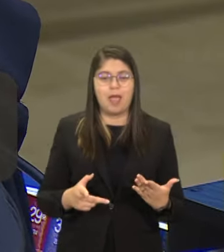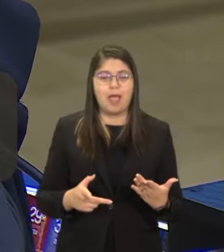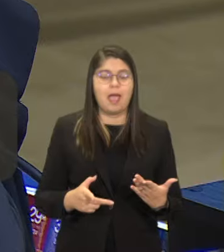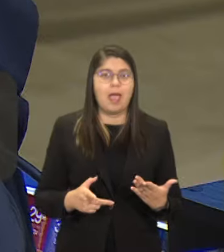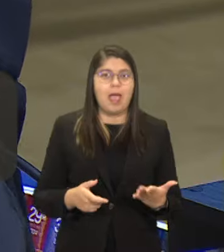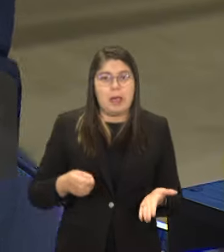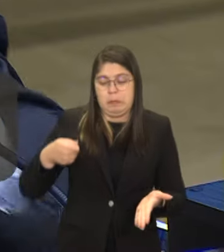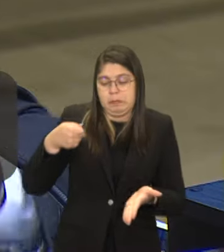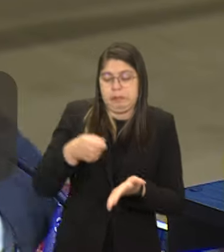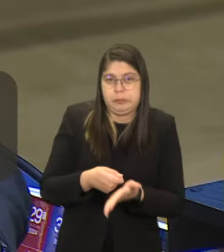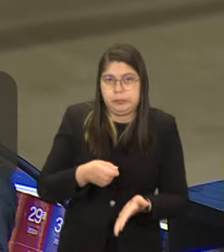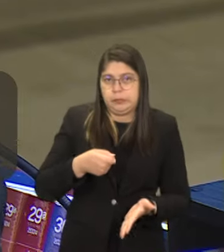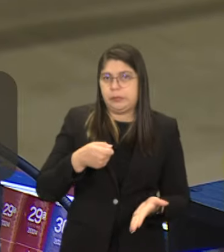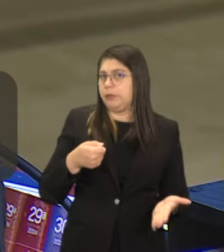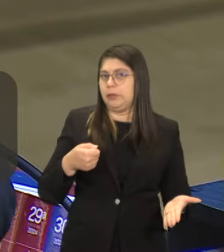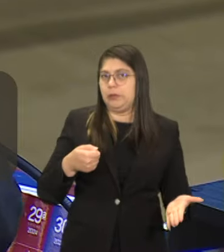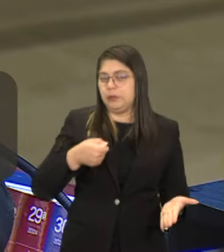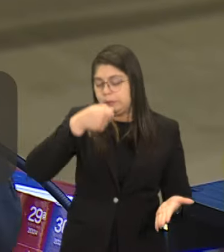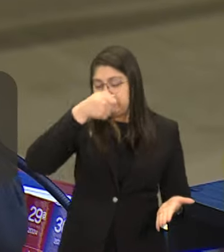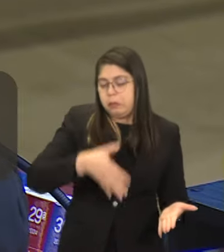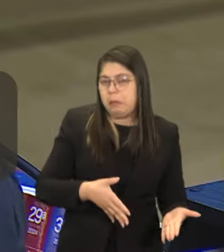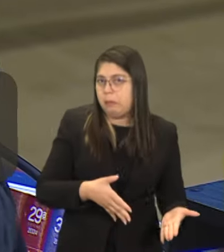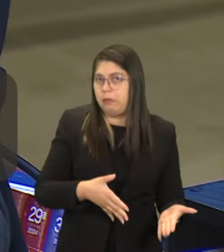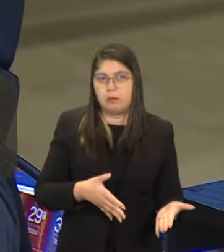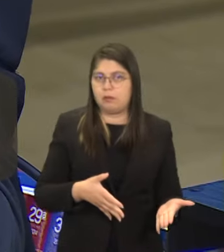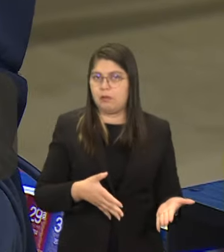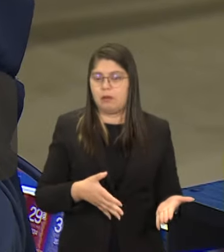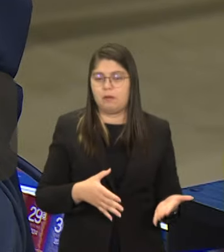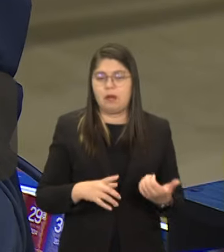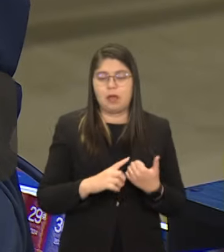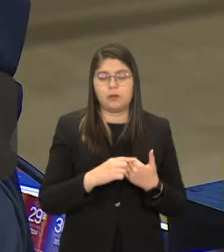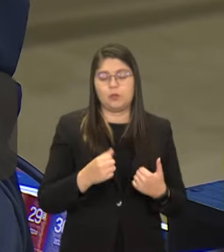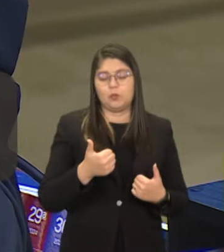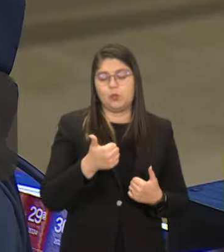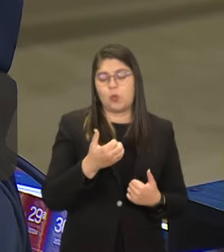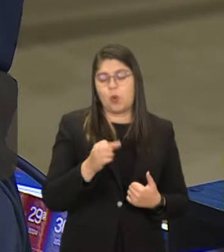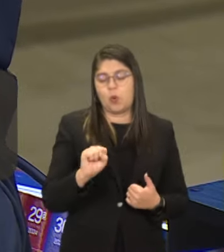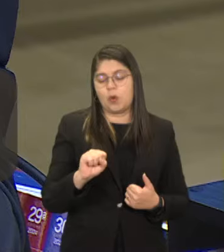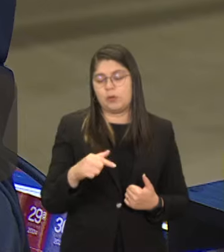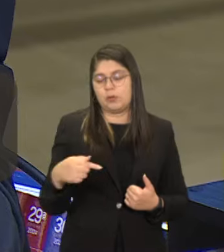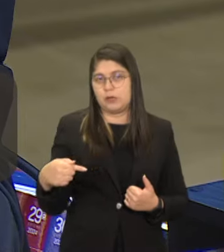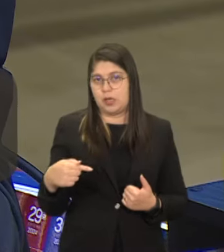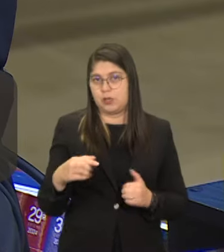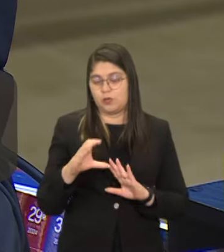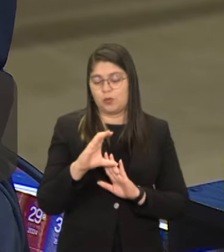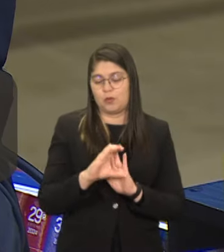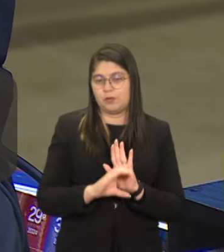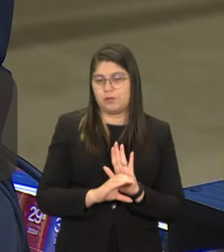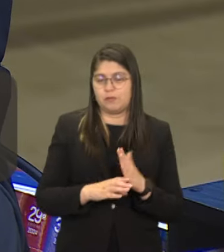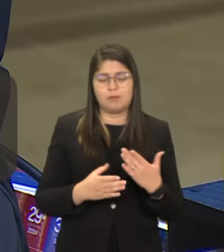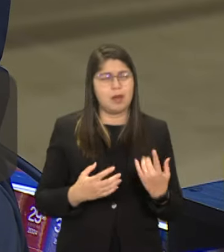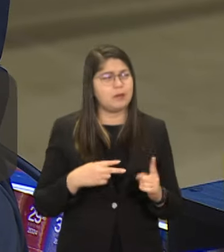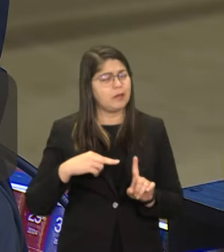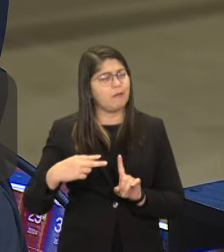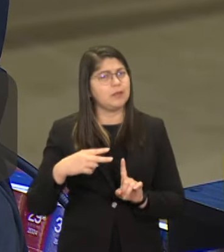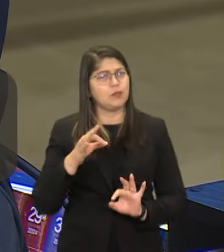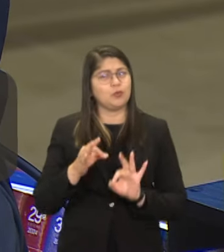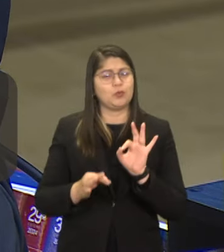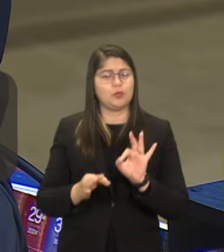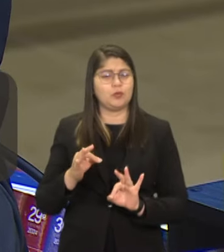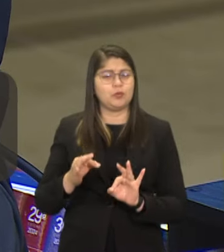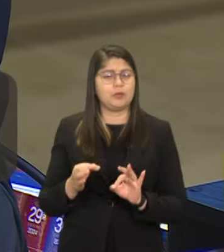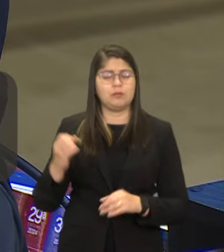abuso, que plasmado no artigo 187 do Código Civil. E, claro, na visão jurídica iluminista, que